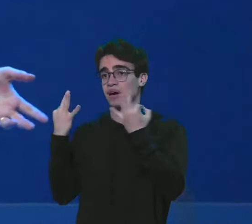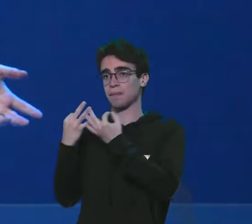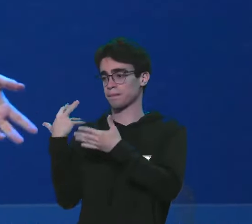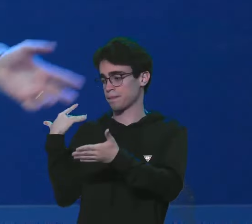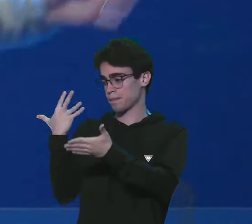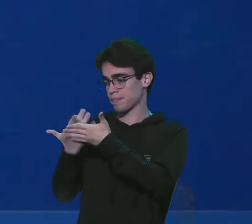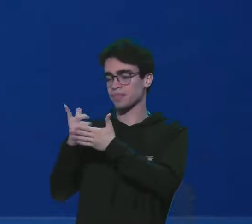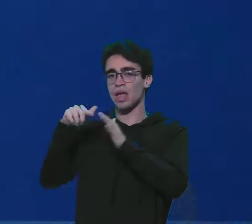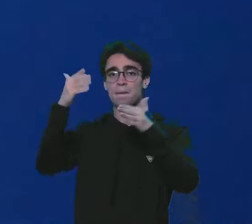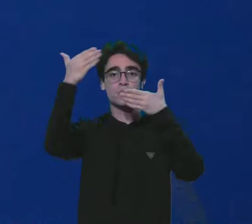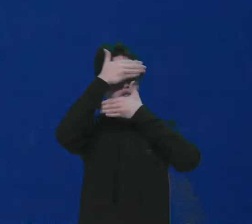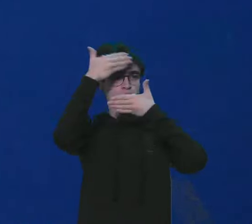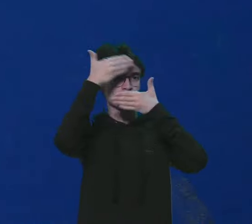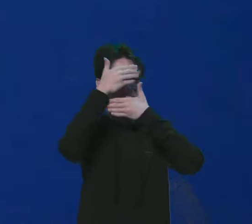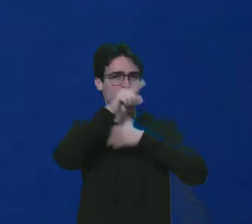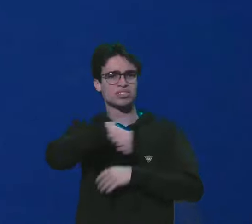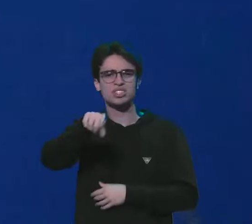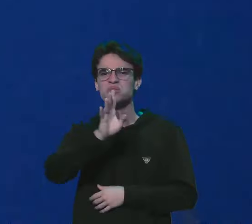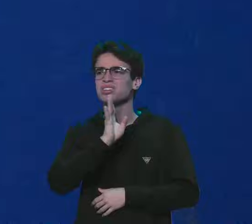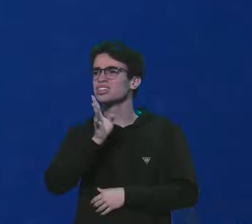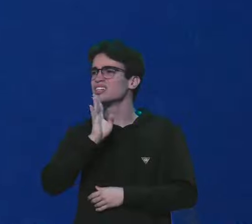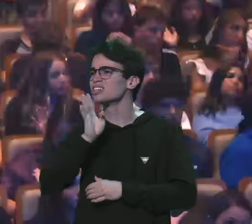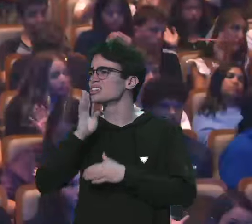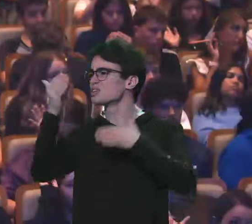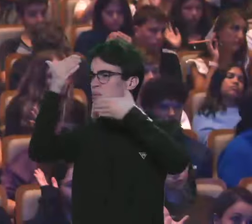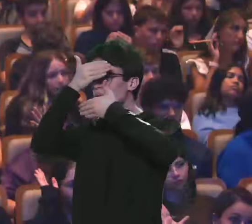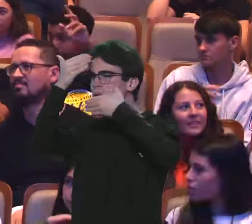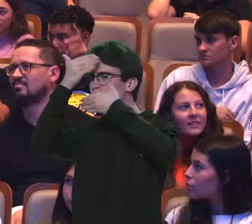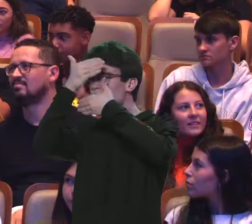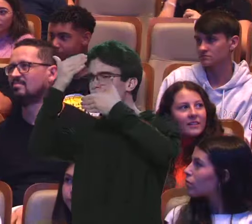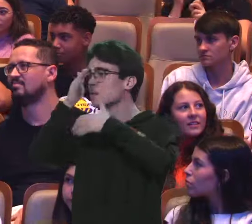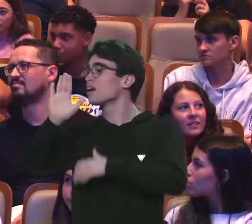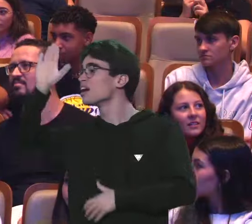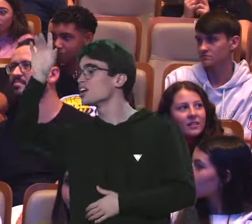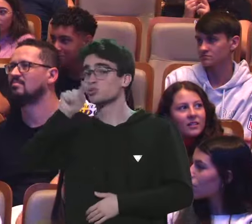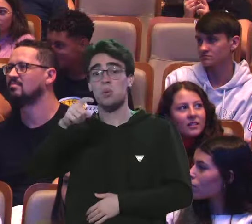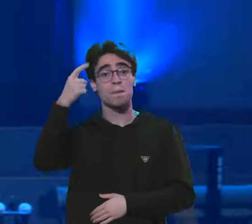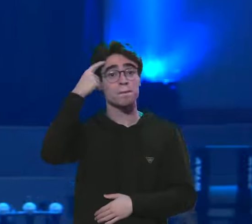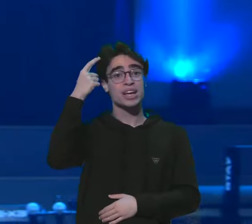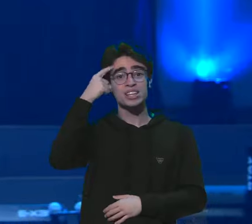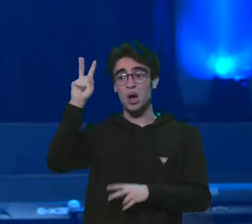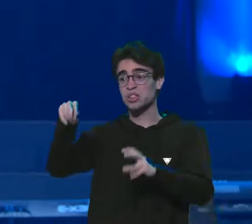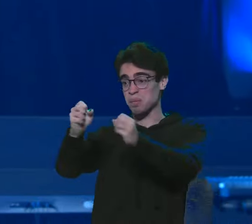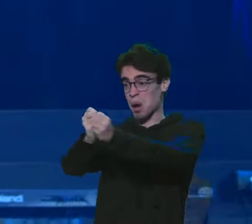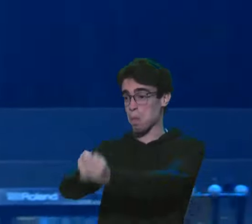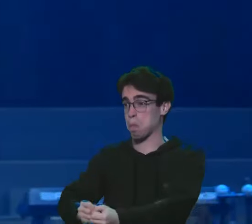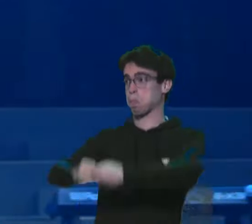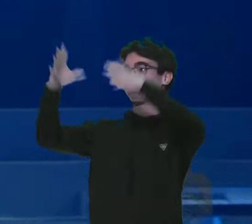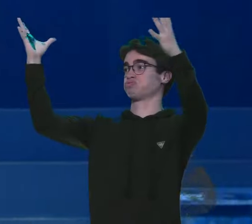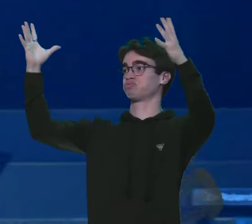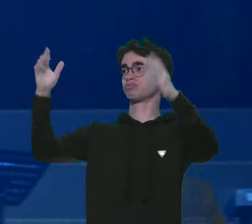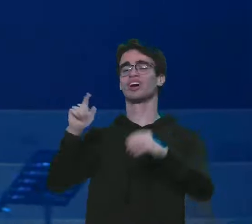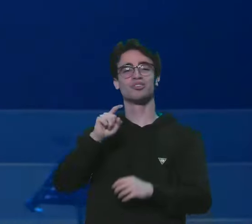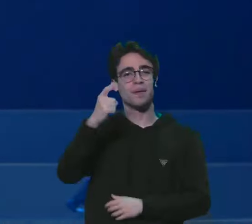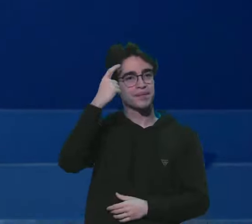muçulmana. Alguém sabe o que é muçulmano? Se você pensou em alguém explodindo, você está pensando errado.